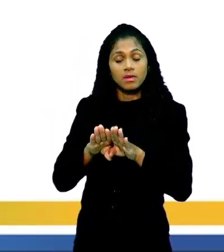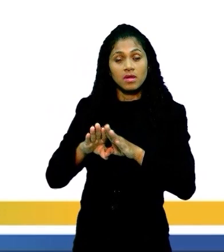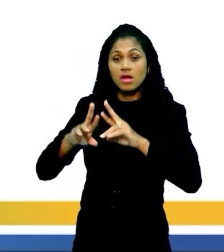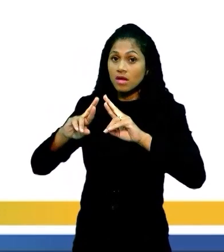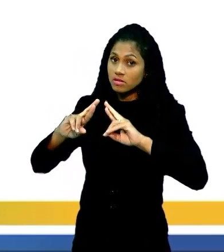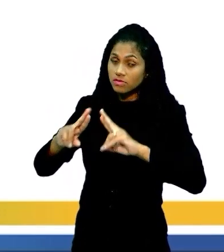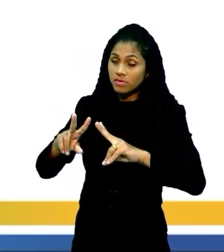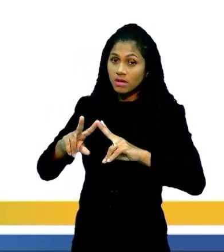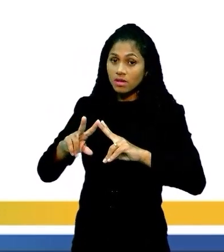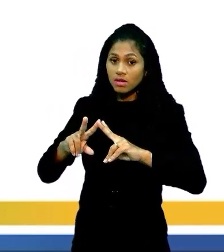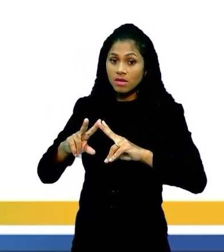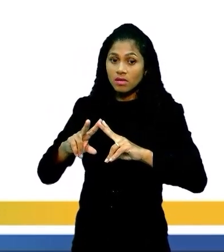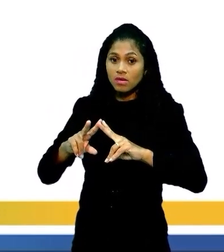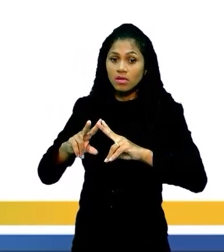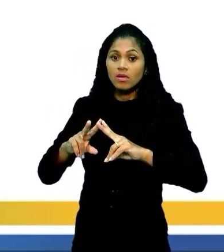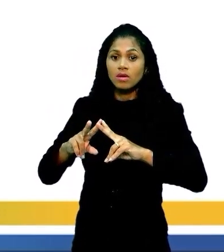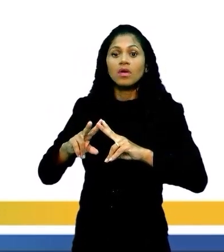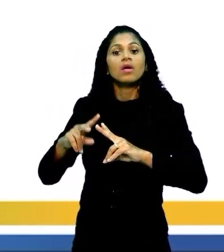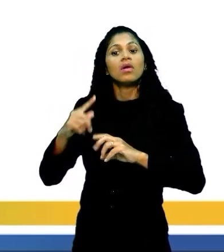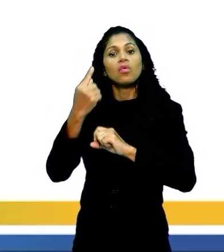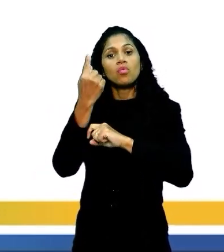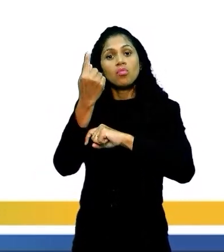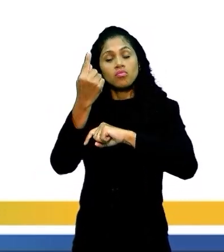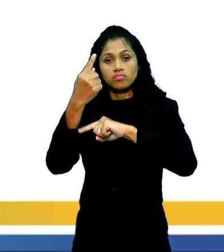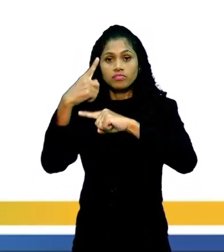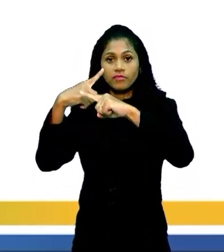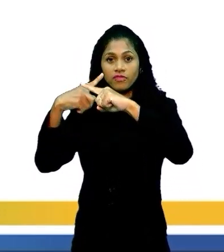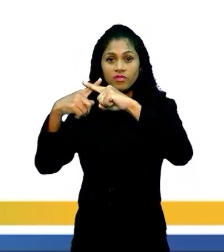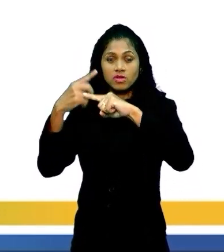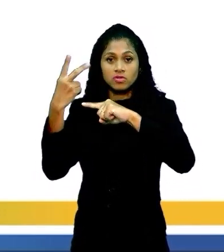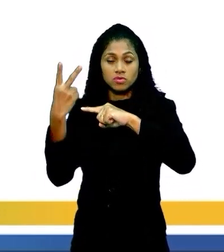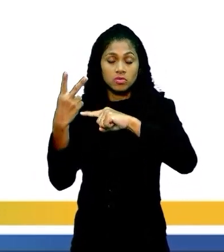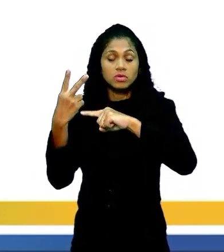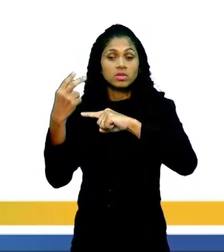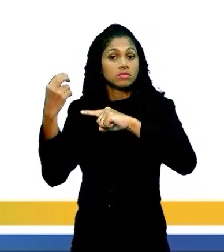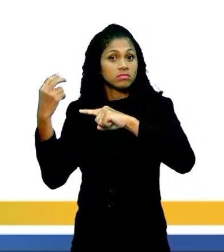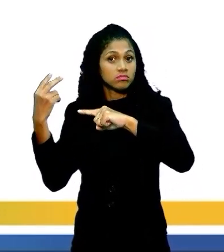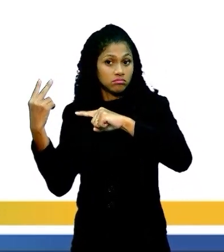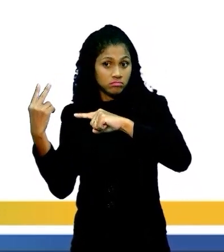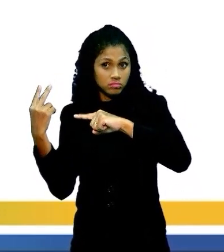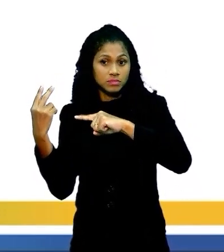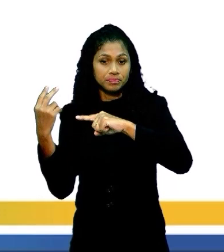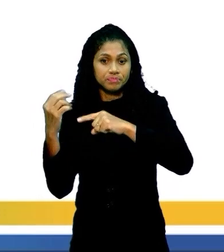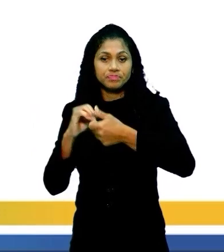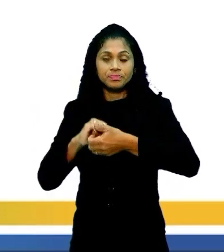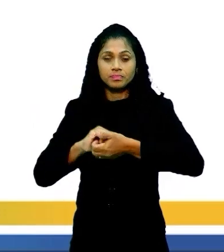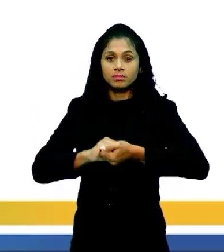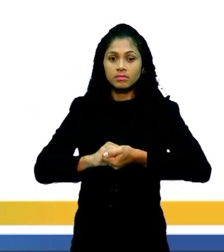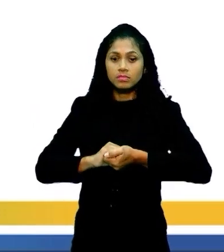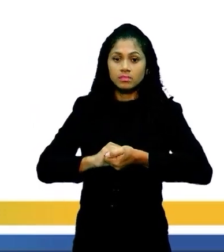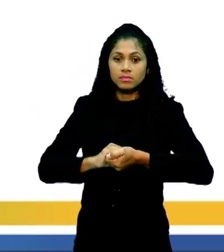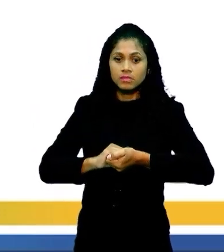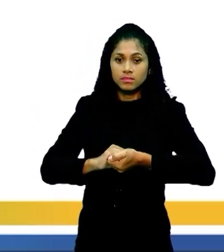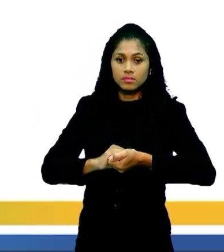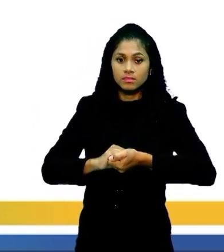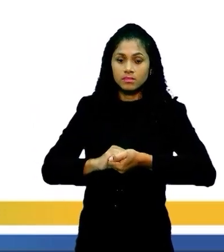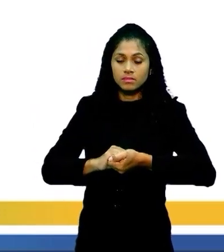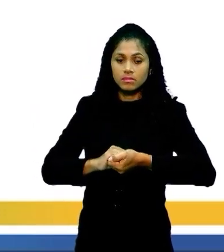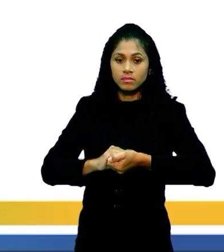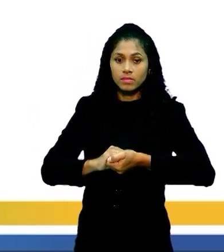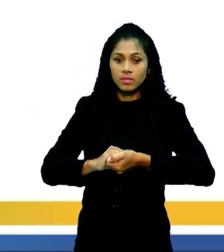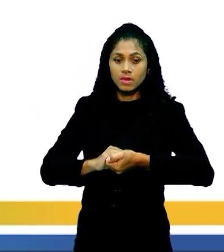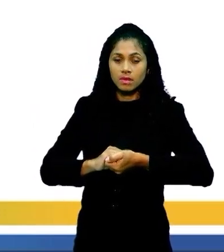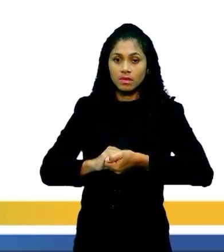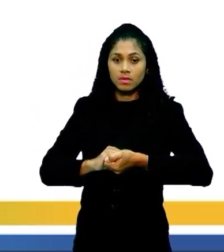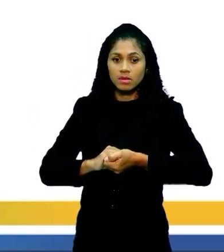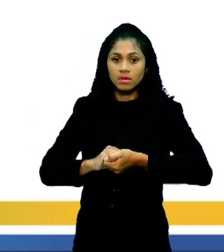vezes 2 é 2. Dividido para 5, né? 0,4. Então vamos lá.